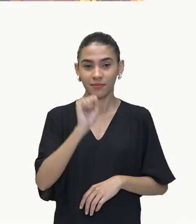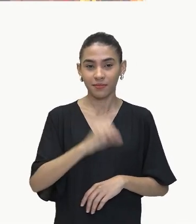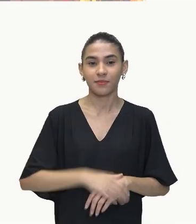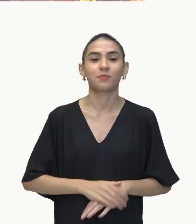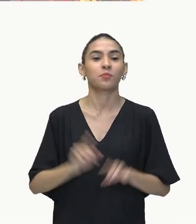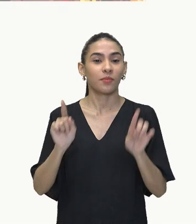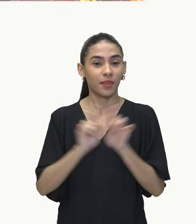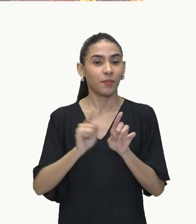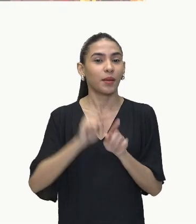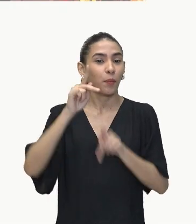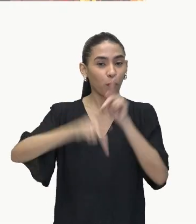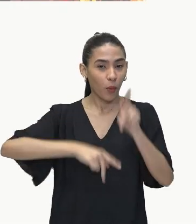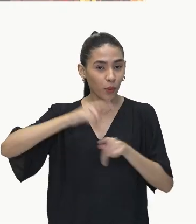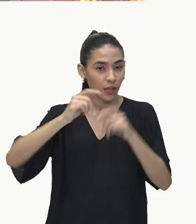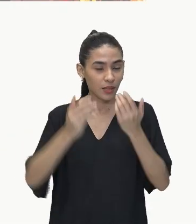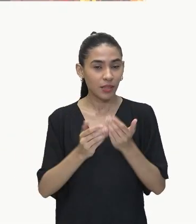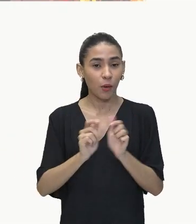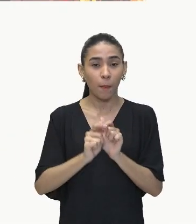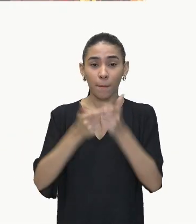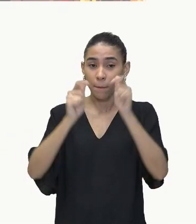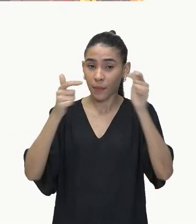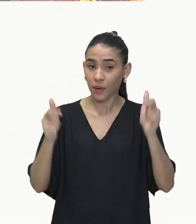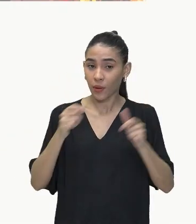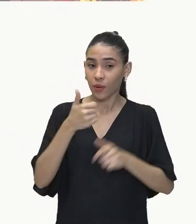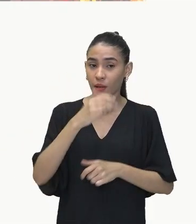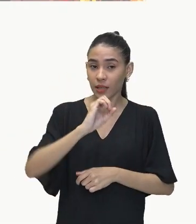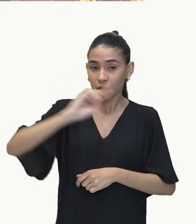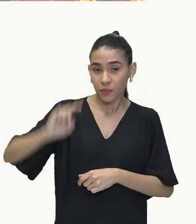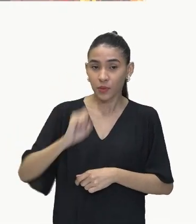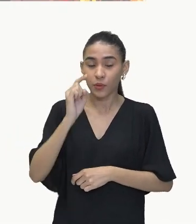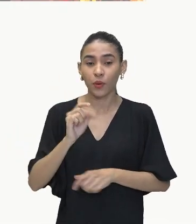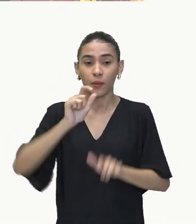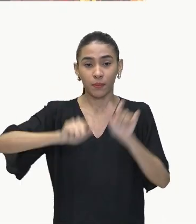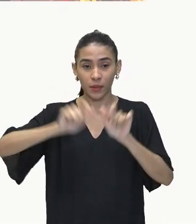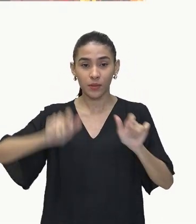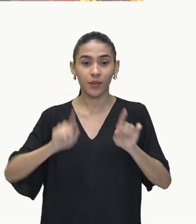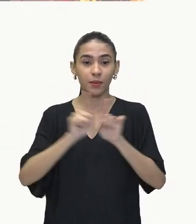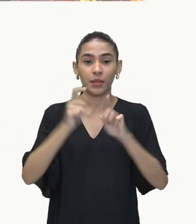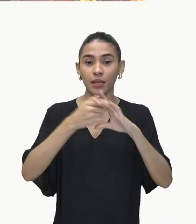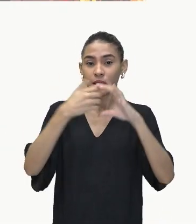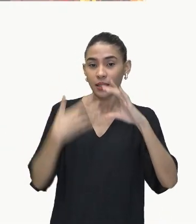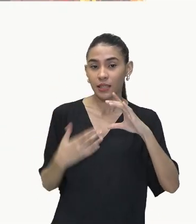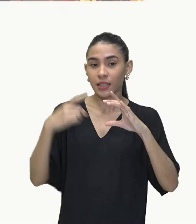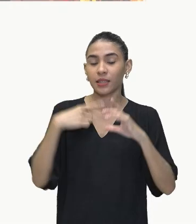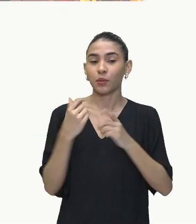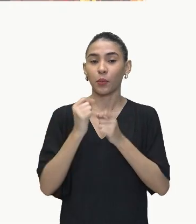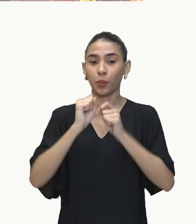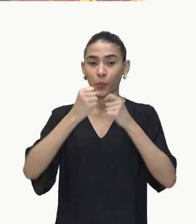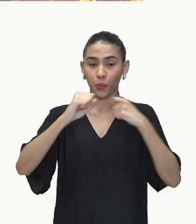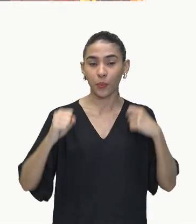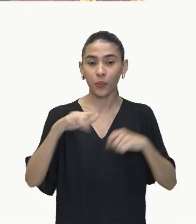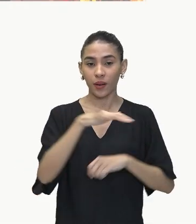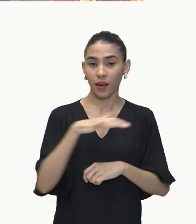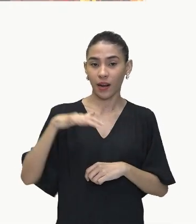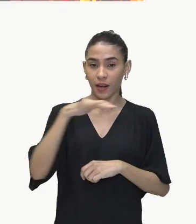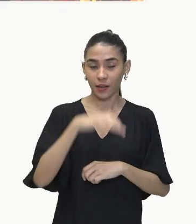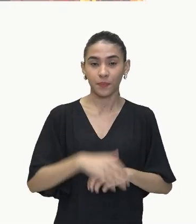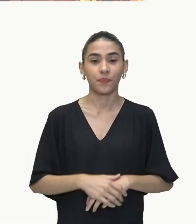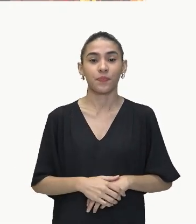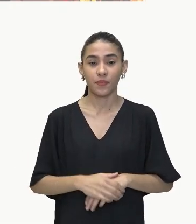têm populações superiores a 10 milhões de habitantes e são caracterizadas por sua vasta extensão urbana, né? Elas